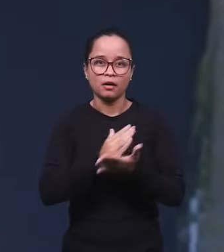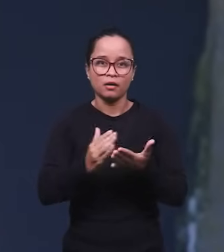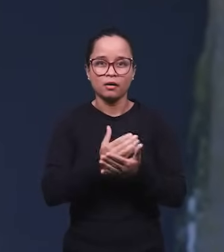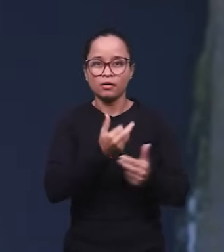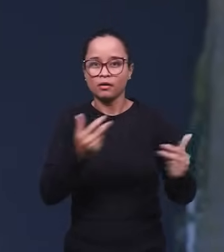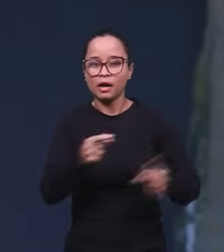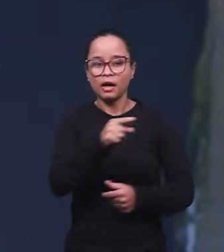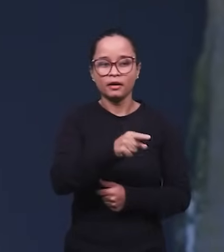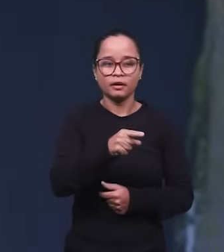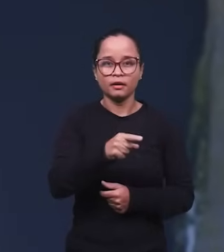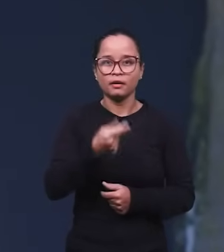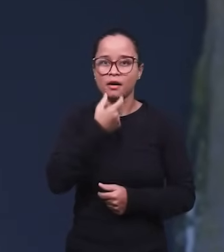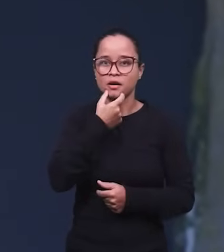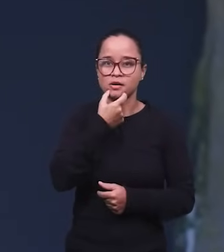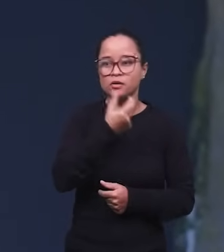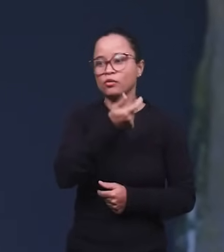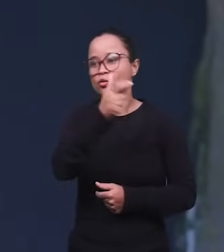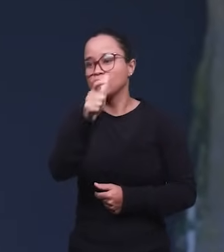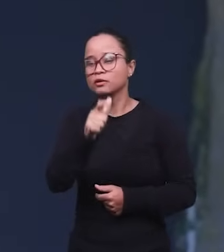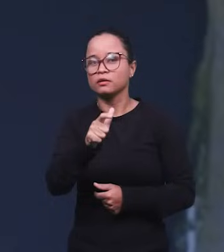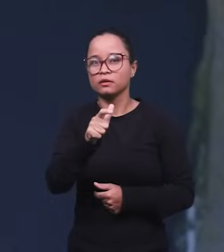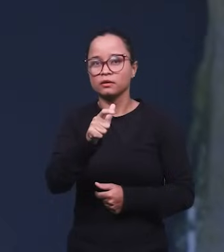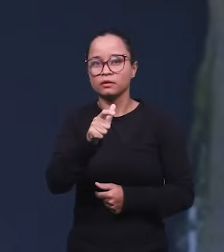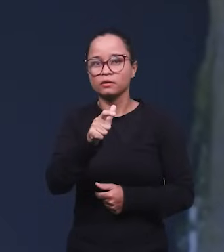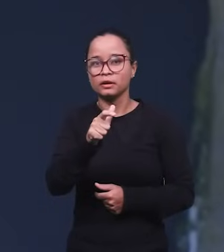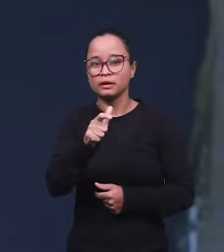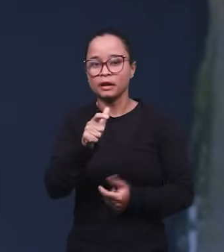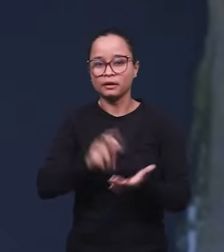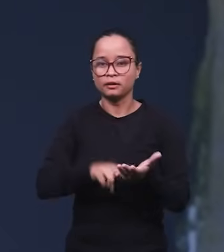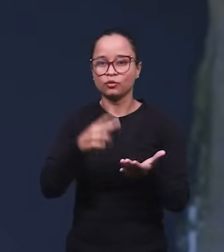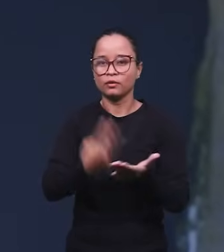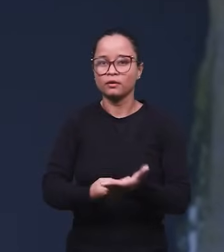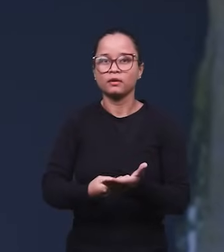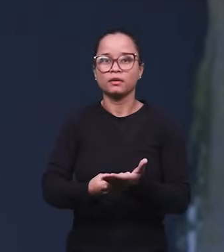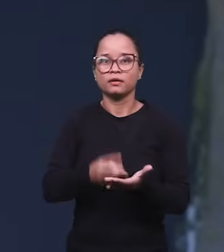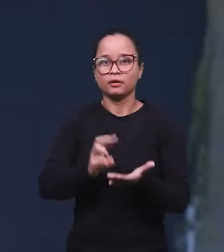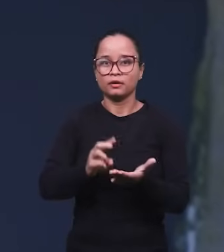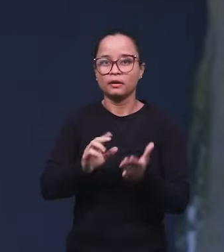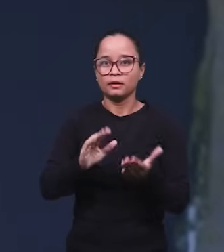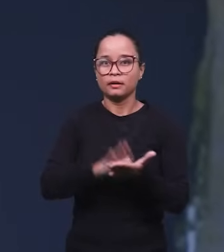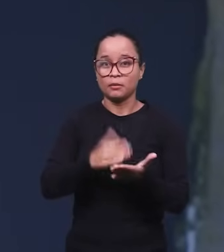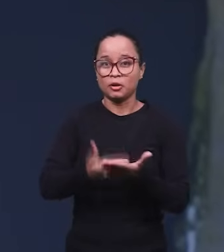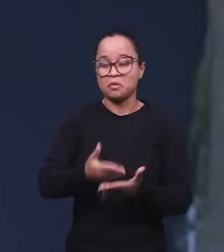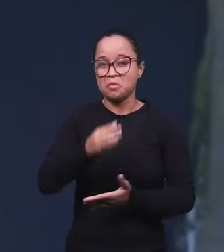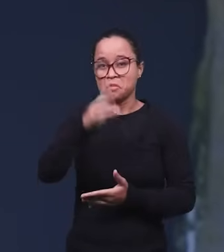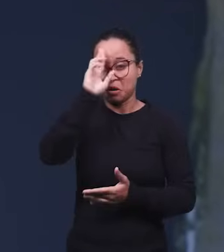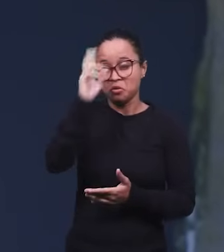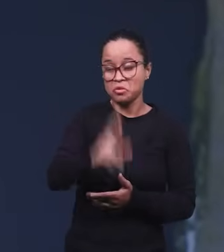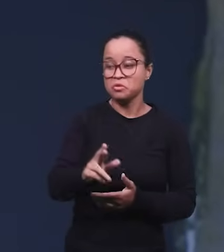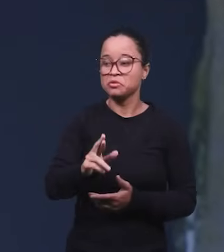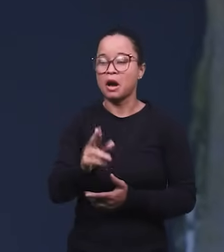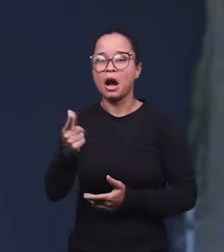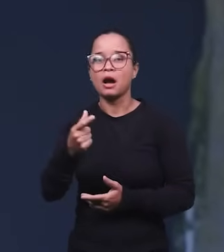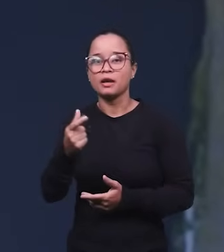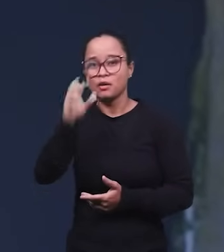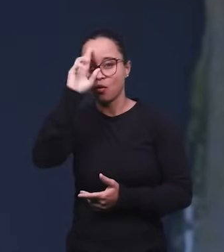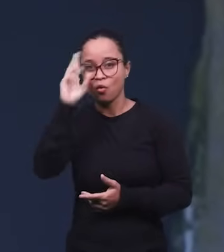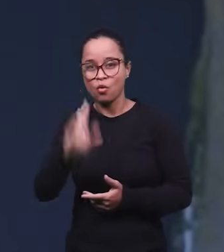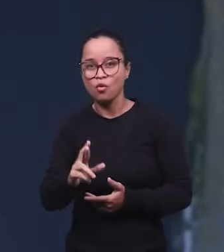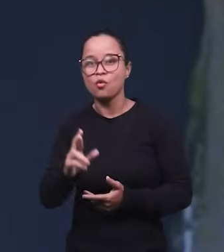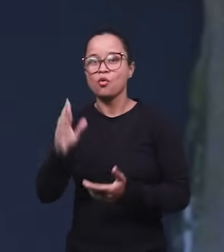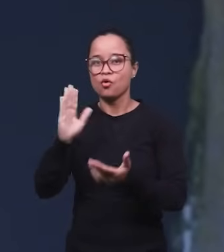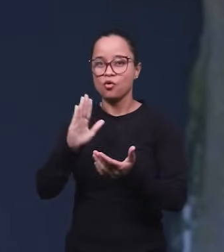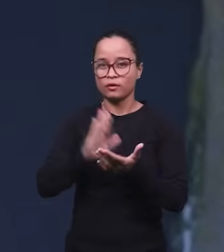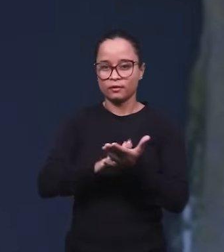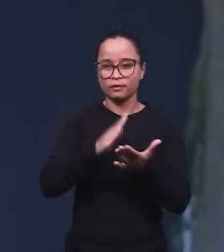alguma coisa, o irmão falava em inglês, o outro do inglês passava para o russo, depois o russo